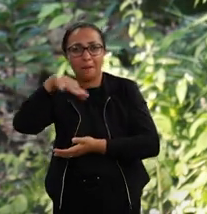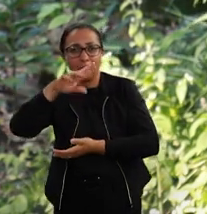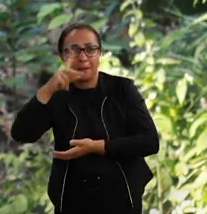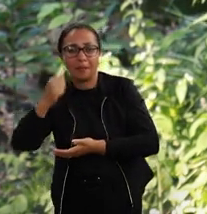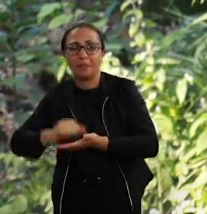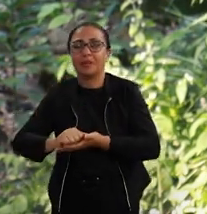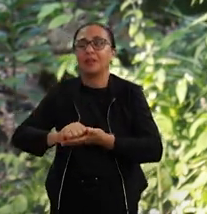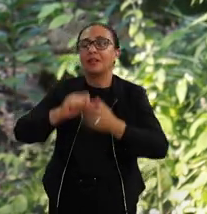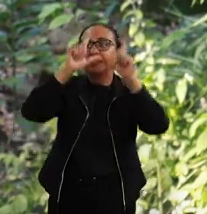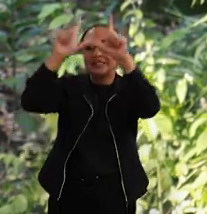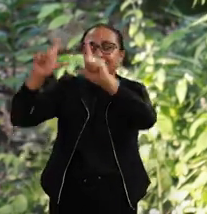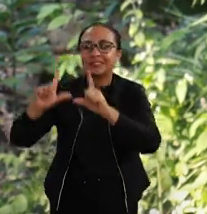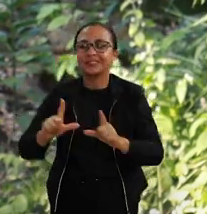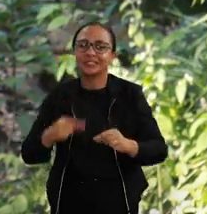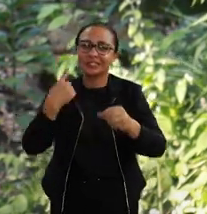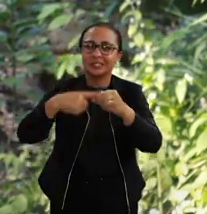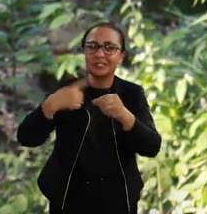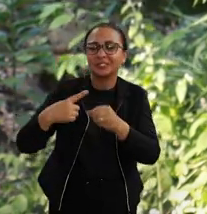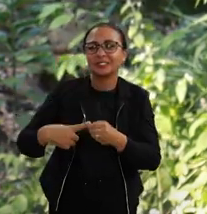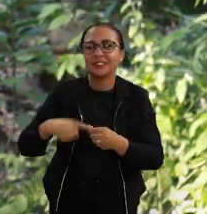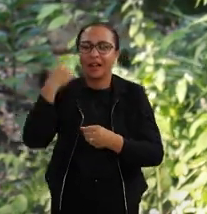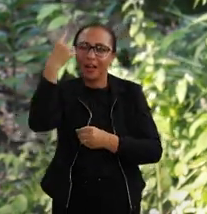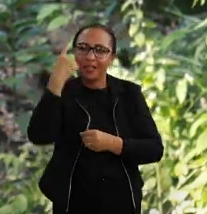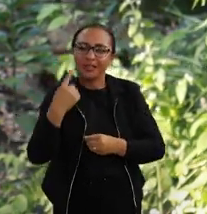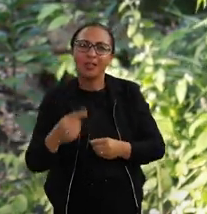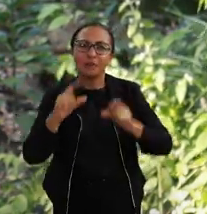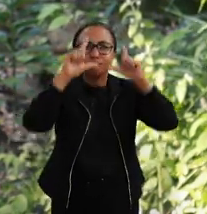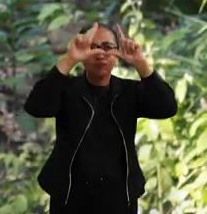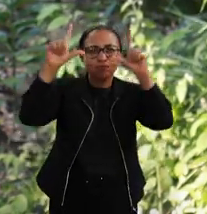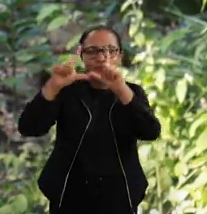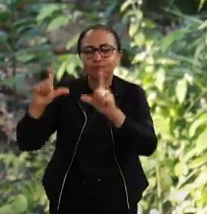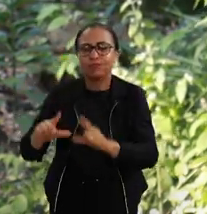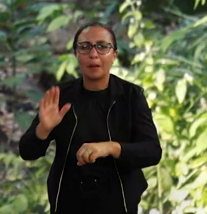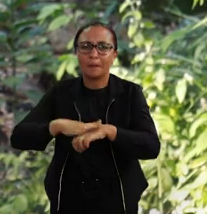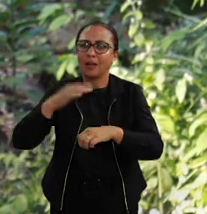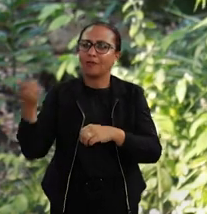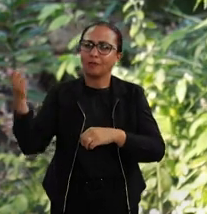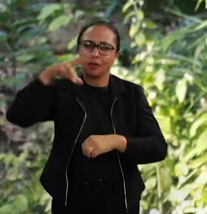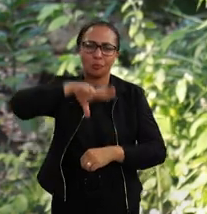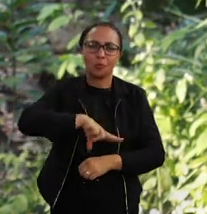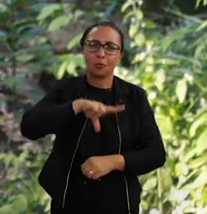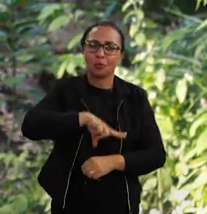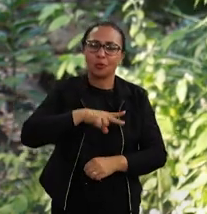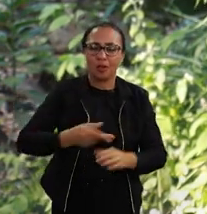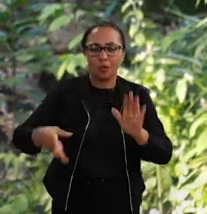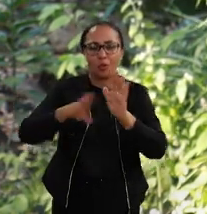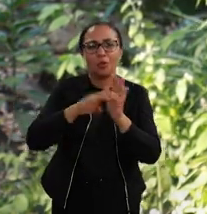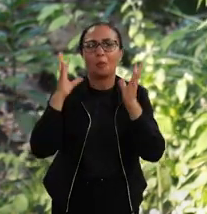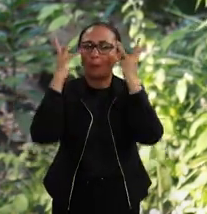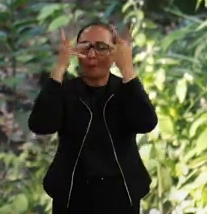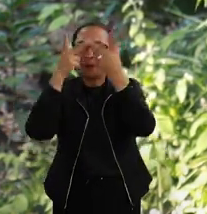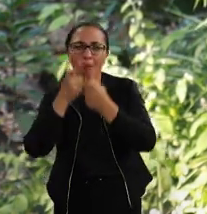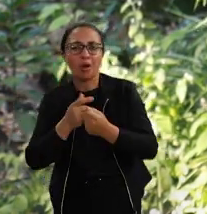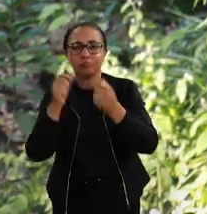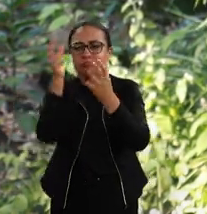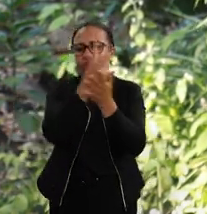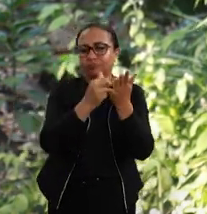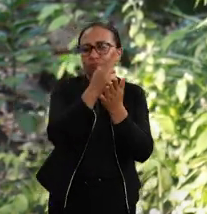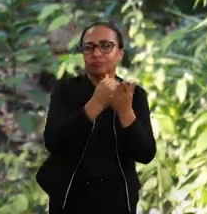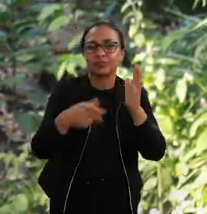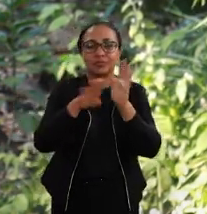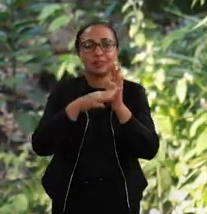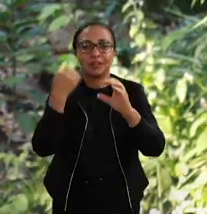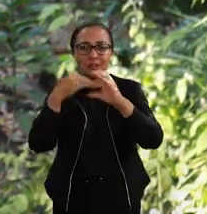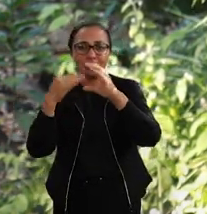título de Cidade dos Azulejos. Cada uma dessas peças, a maioria vinda de Portugal, além de trazer belos desenhos, carrega